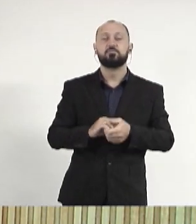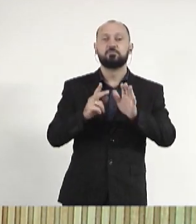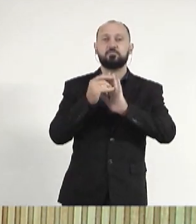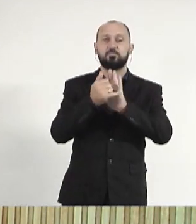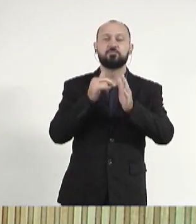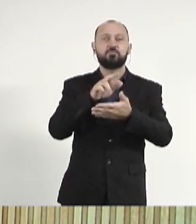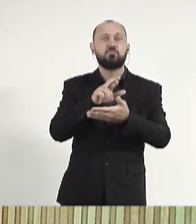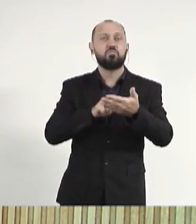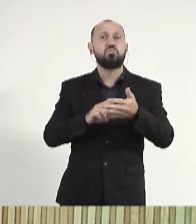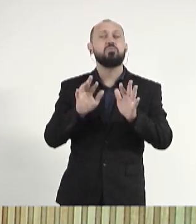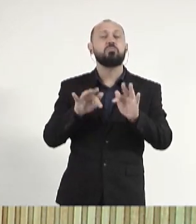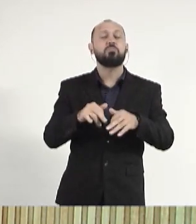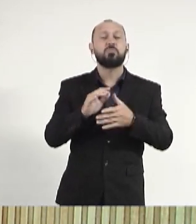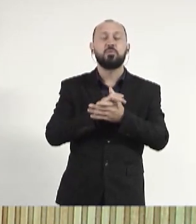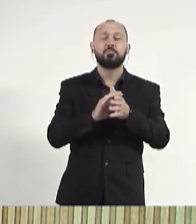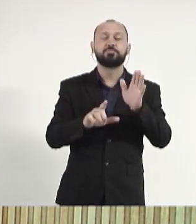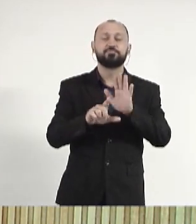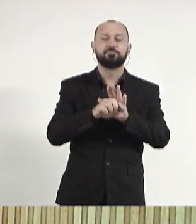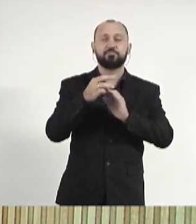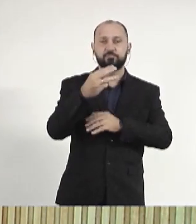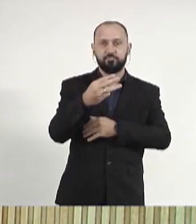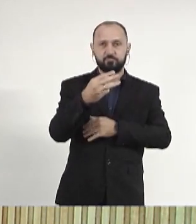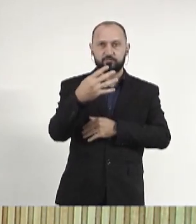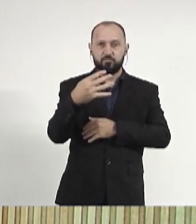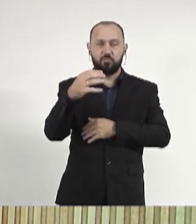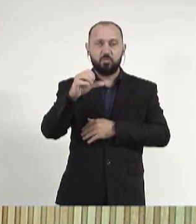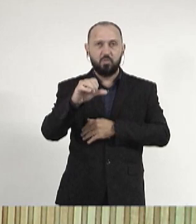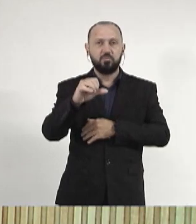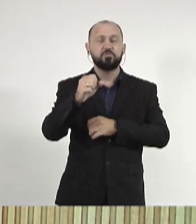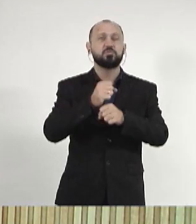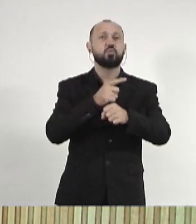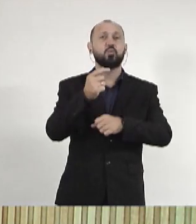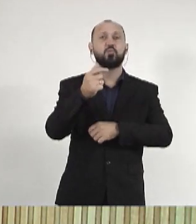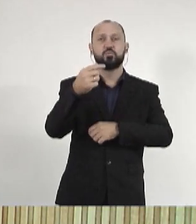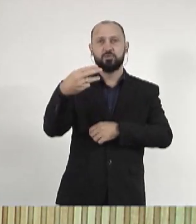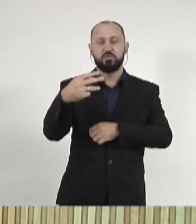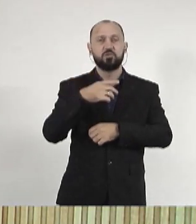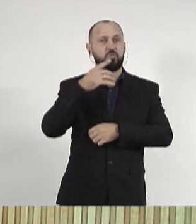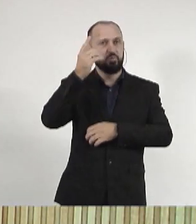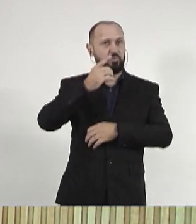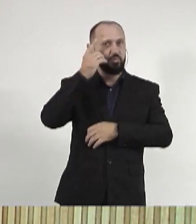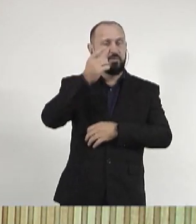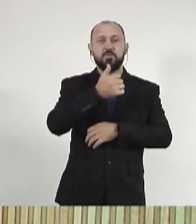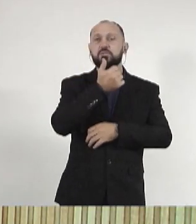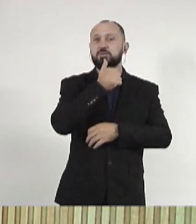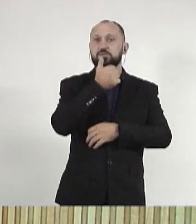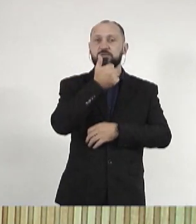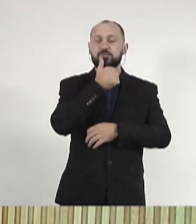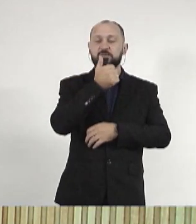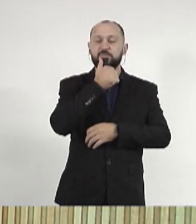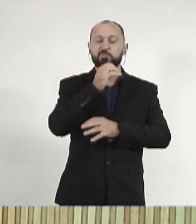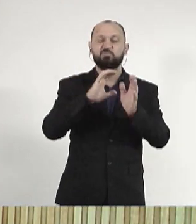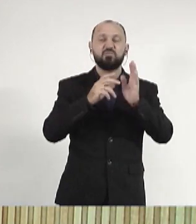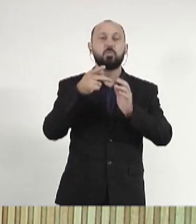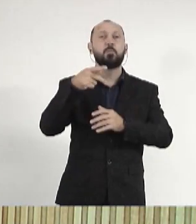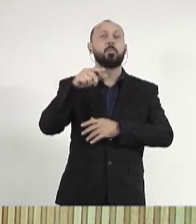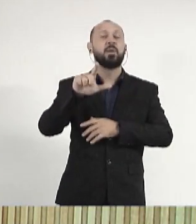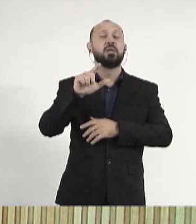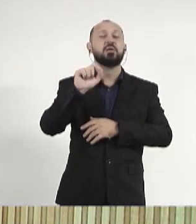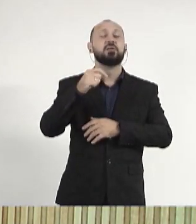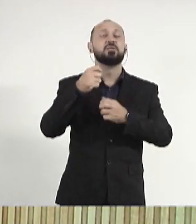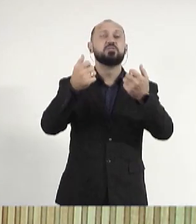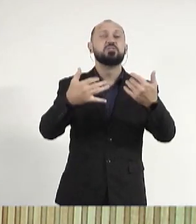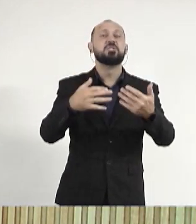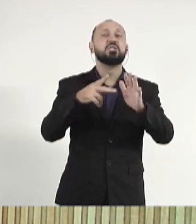em redação final, projeto de lei 349 de 2023, de autoria do deputado Neno Razuc, do PL. E esse